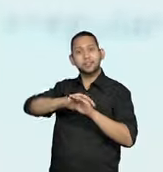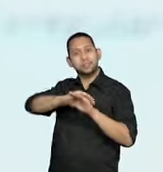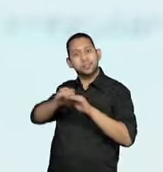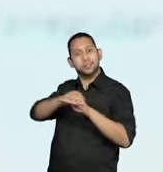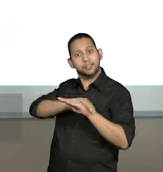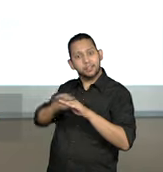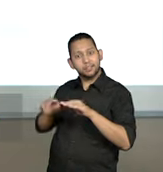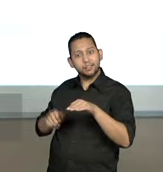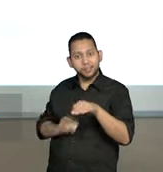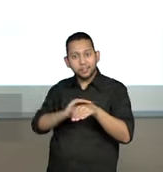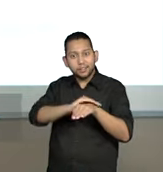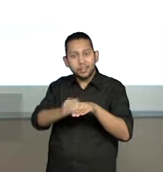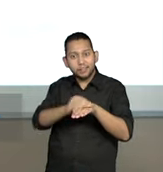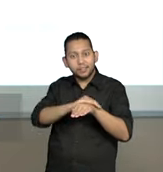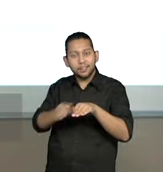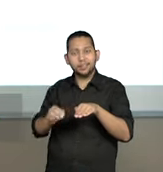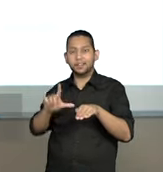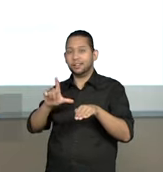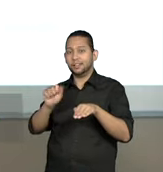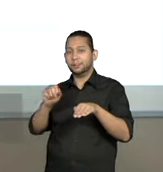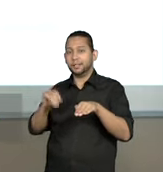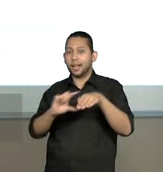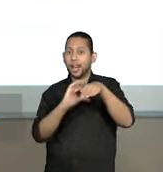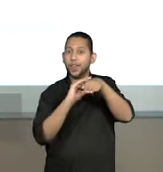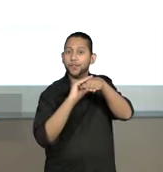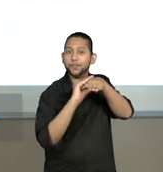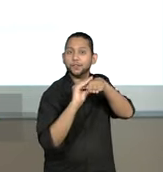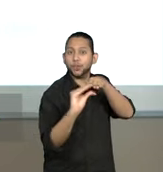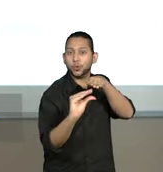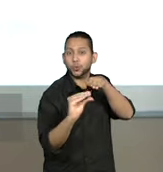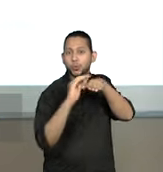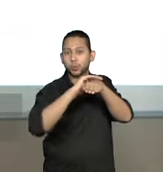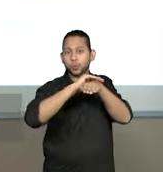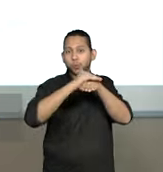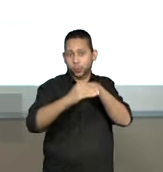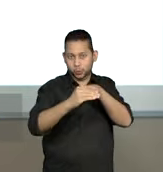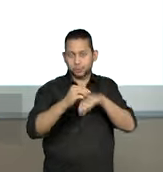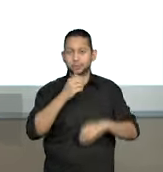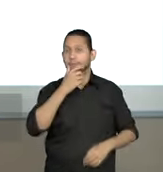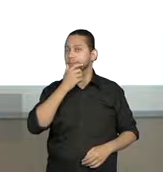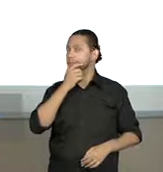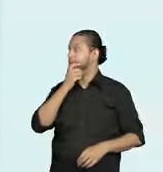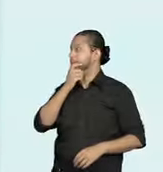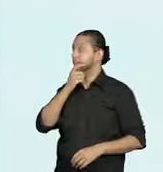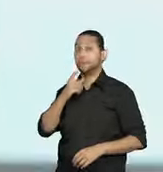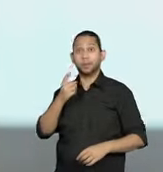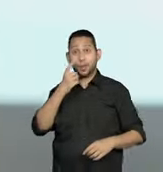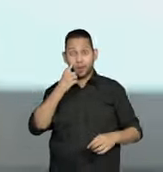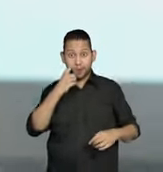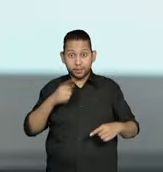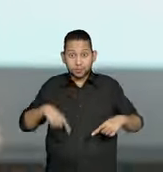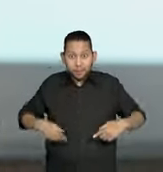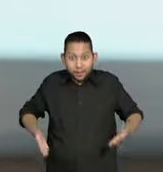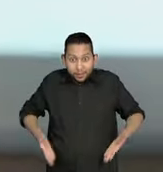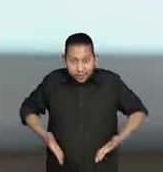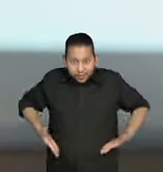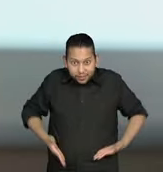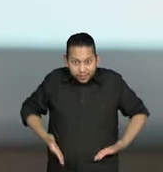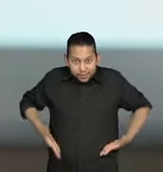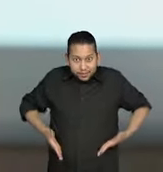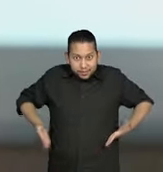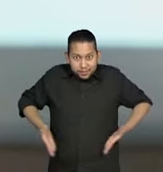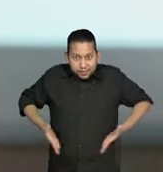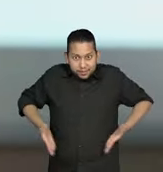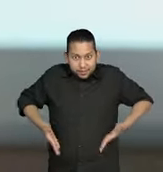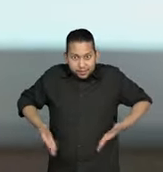laminar, certo? E aqui também na bacia, ó, nessa região da